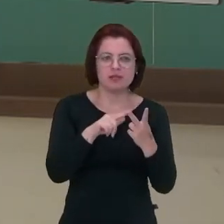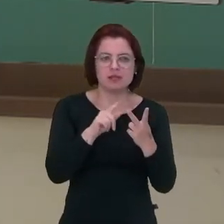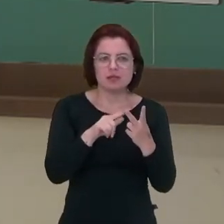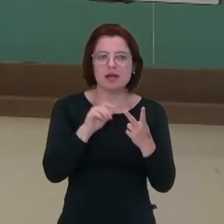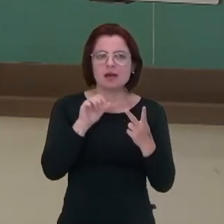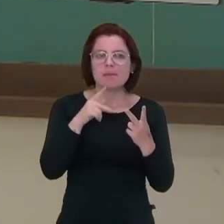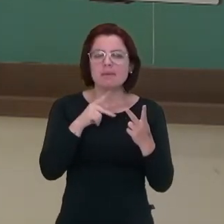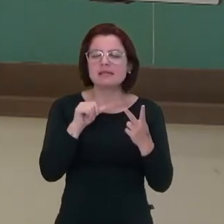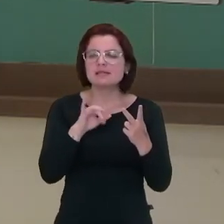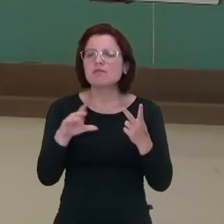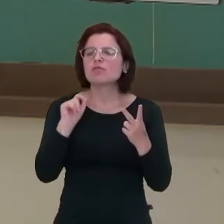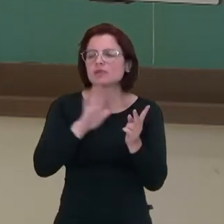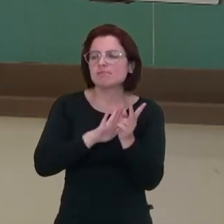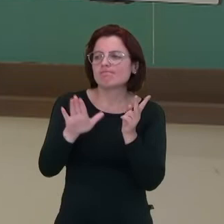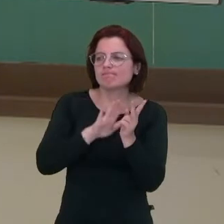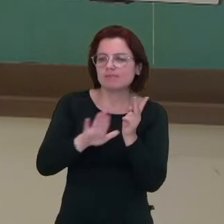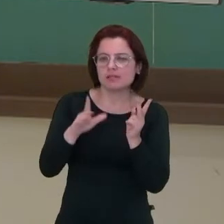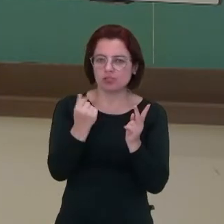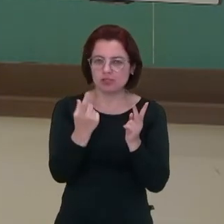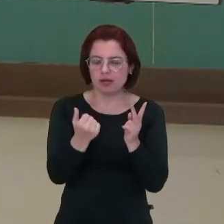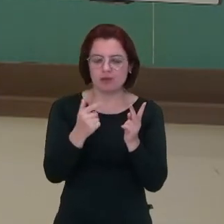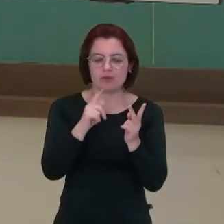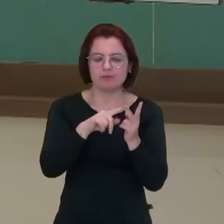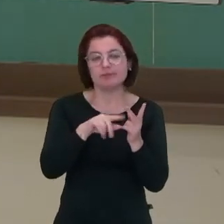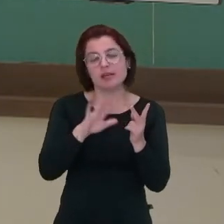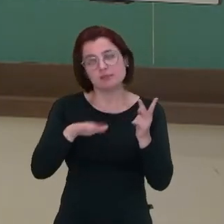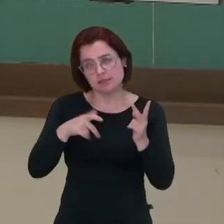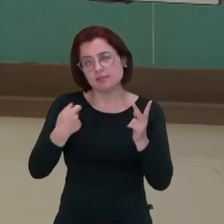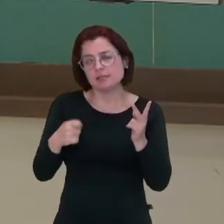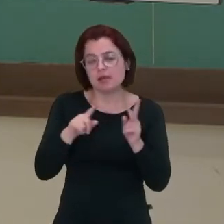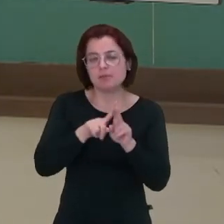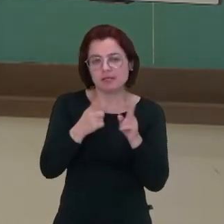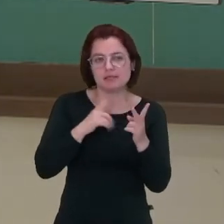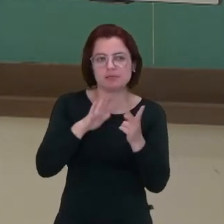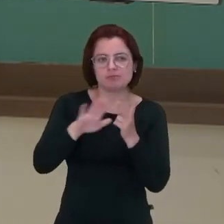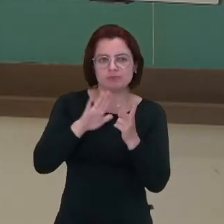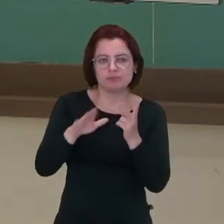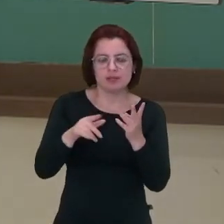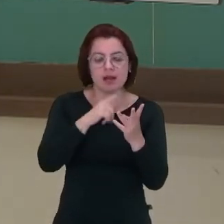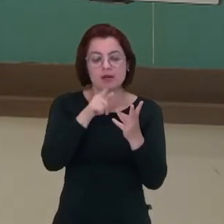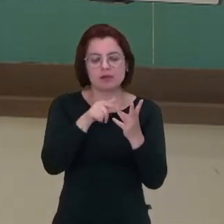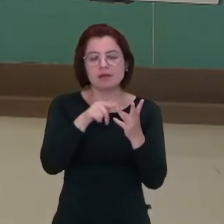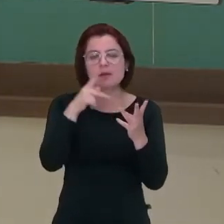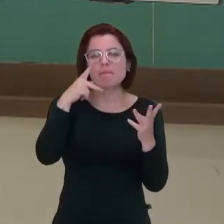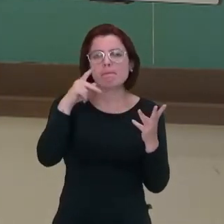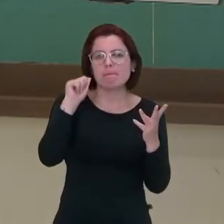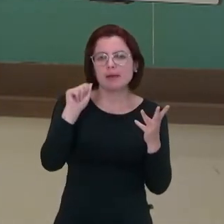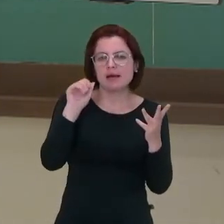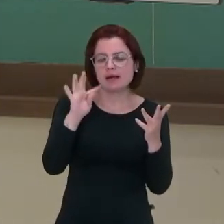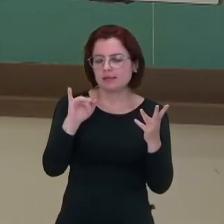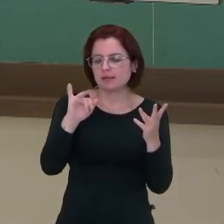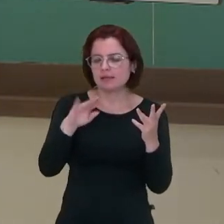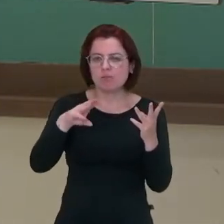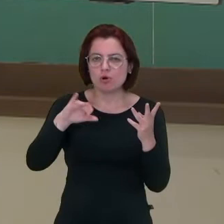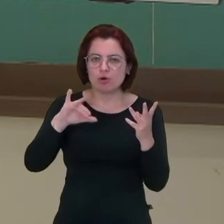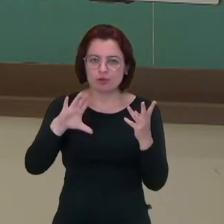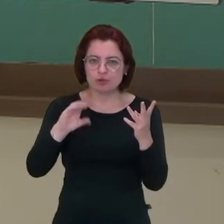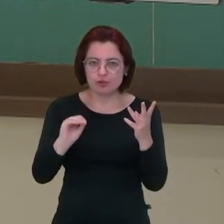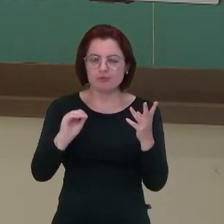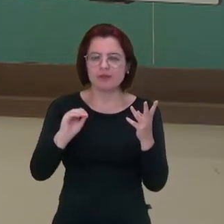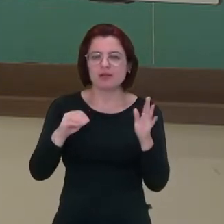geram despesas, né? Que às vezes são necessárias, mas vão gerar despesas. Agora veio a nossa nova palavrinha,